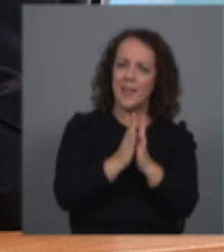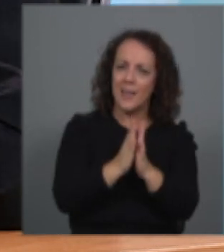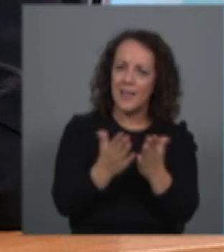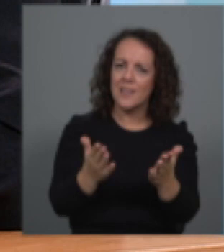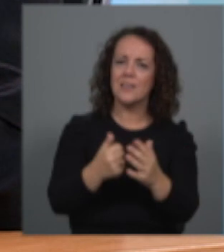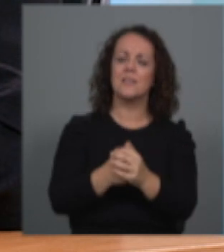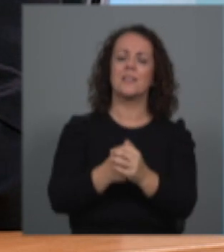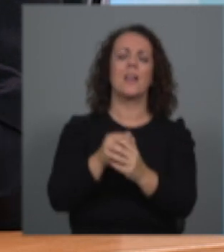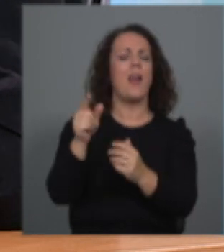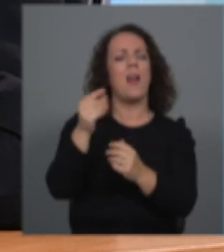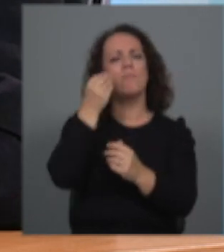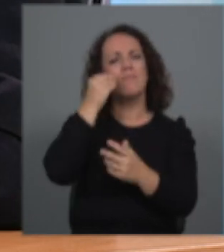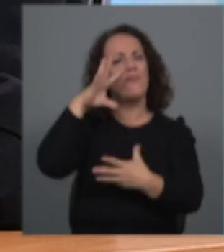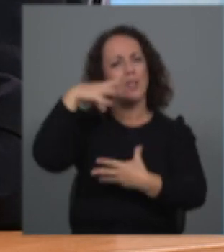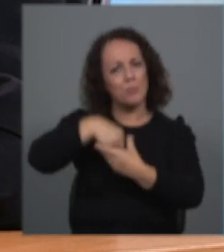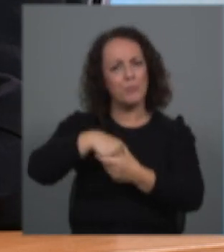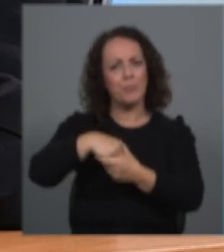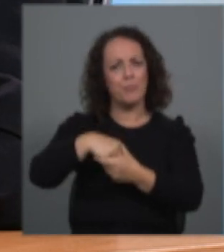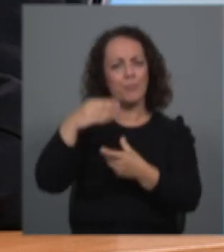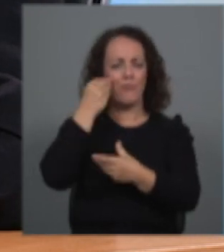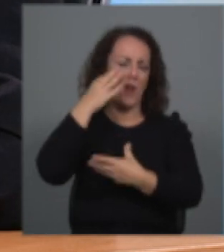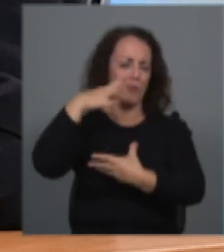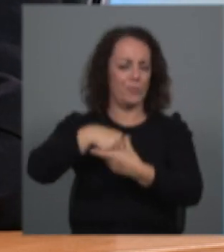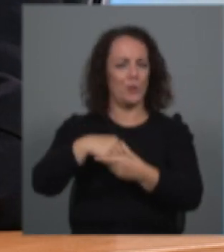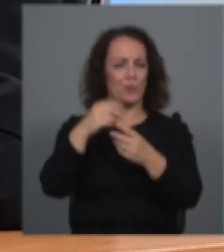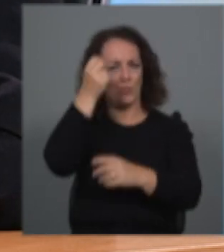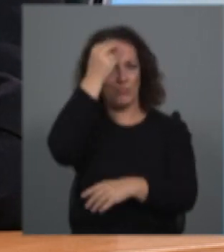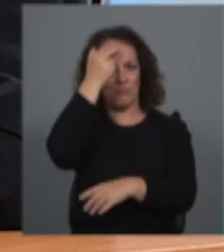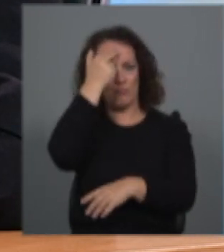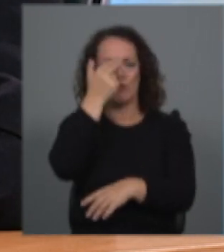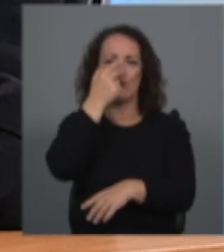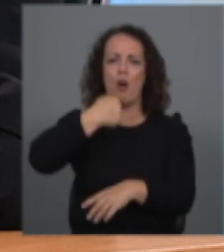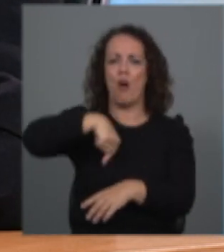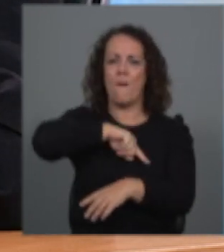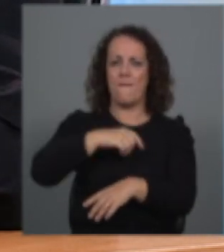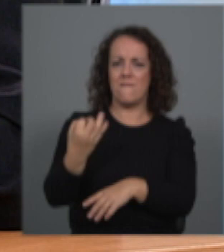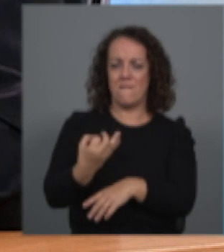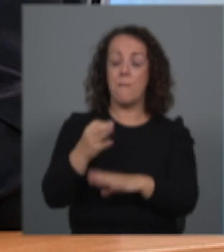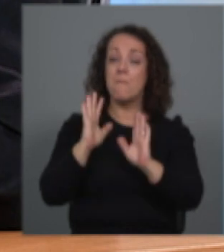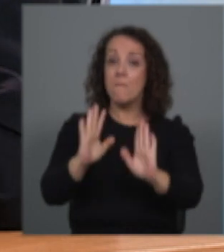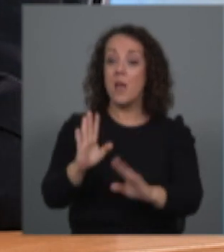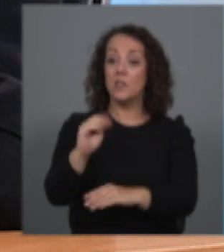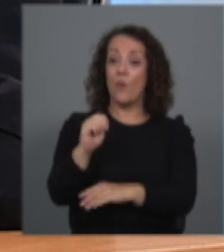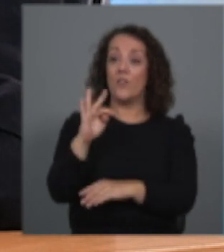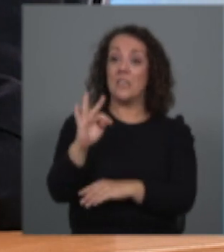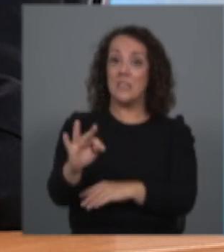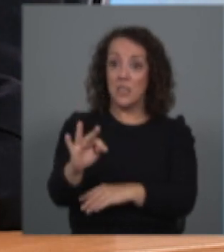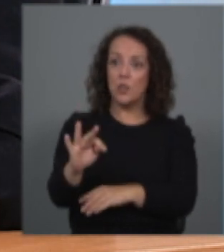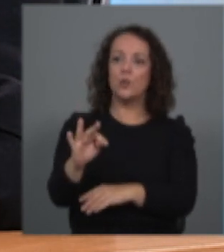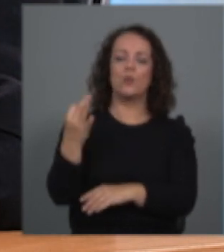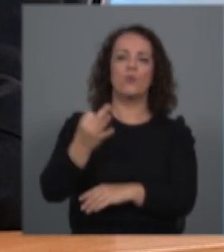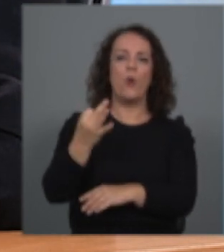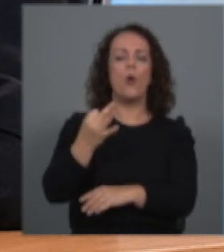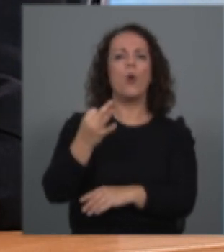portanto faz parte um pouco da nossa história. Mas a verdade é que São Francisco ultrapassou um bocadinho todas as barreiras,